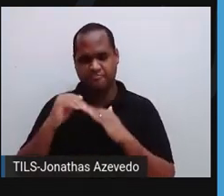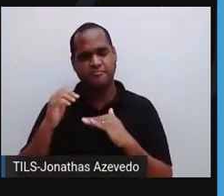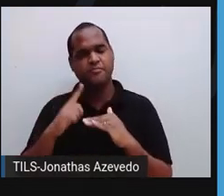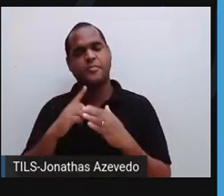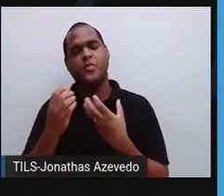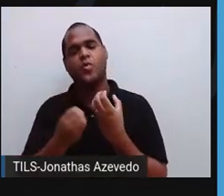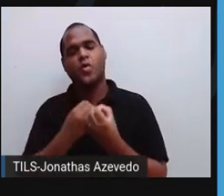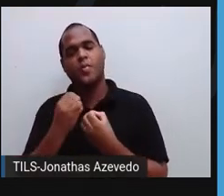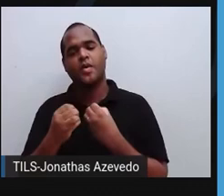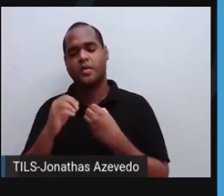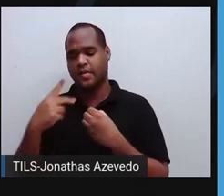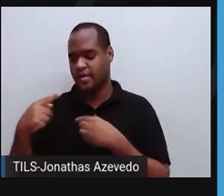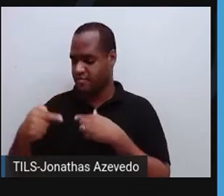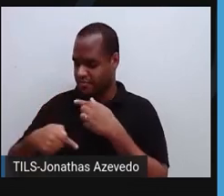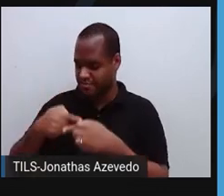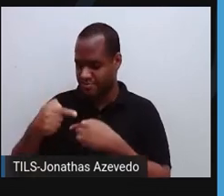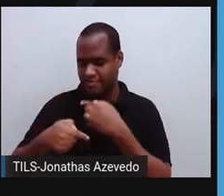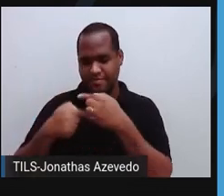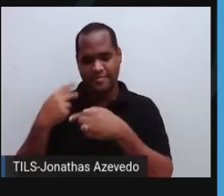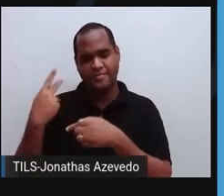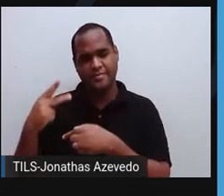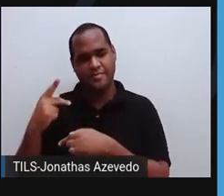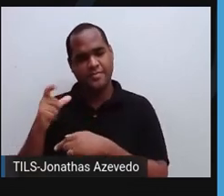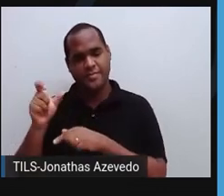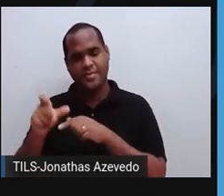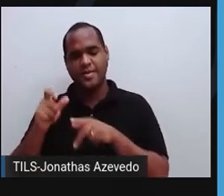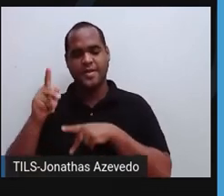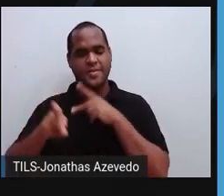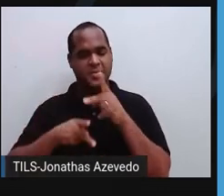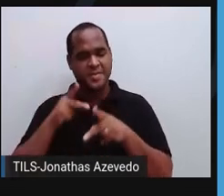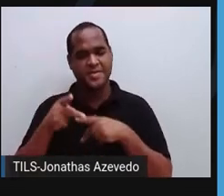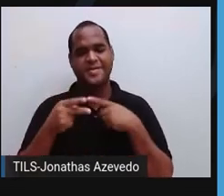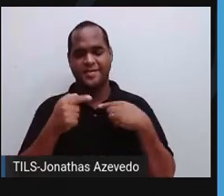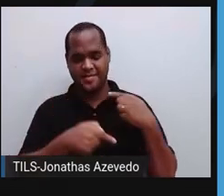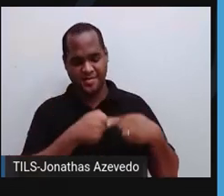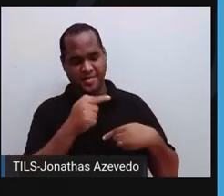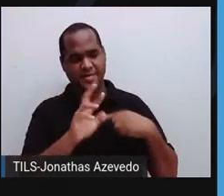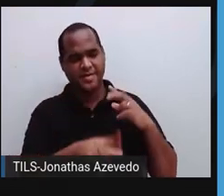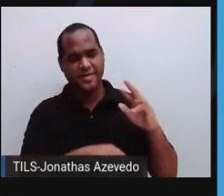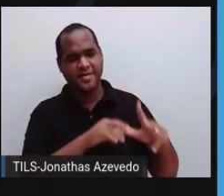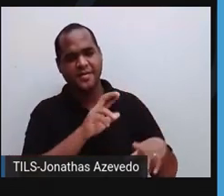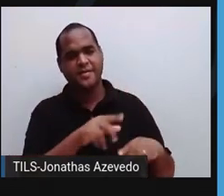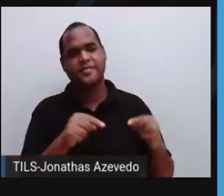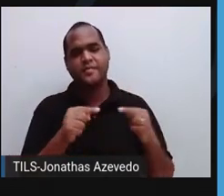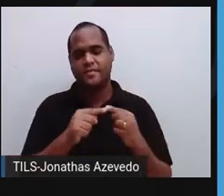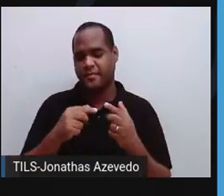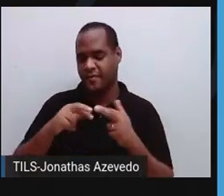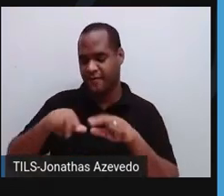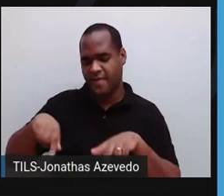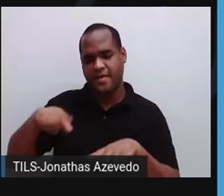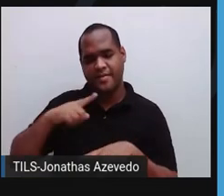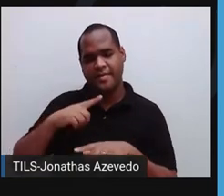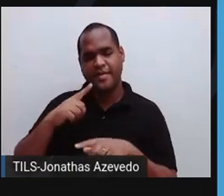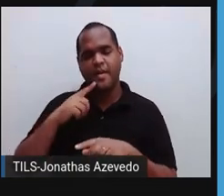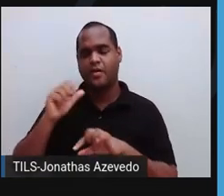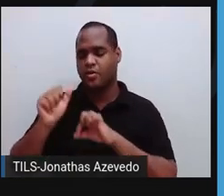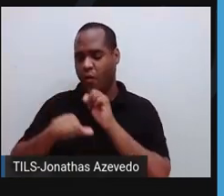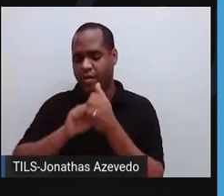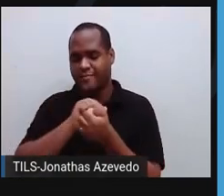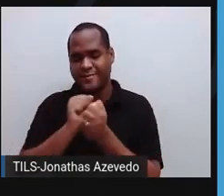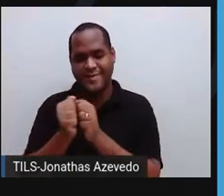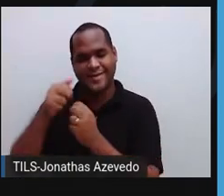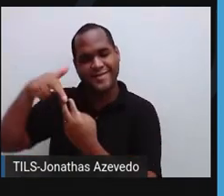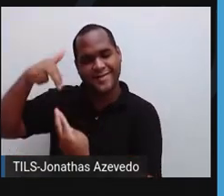variabilidade genética. Numa prole, numa população, a genética diferenciada por mutações, por recombinações gênicas,